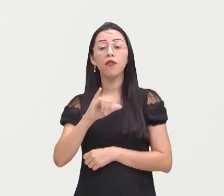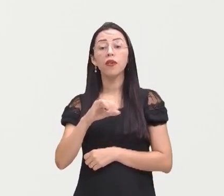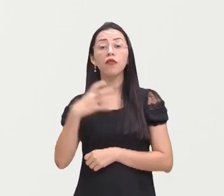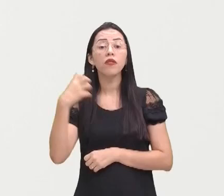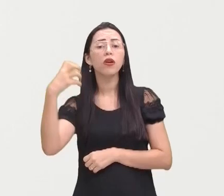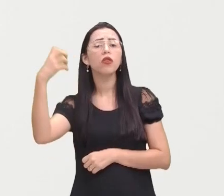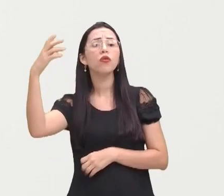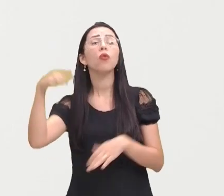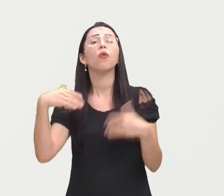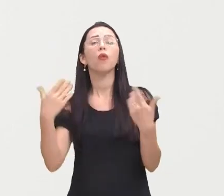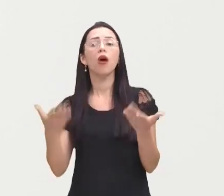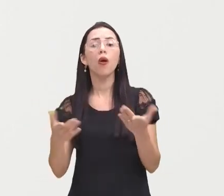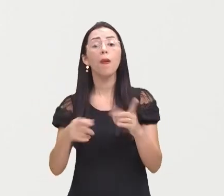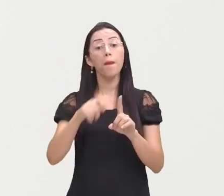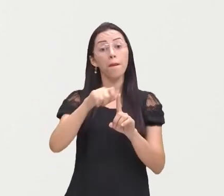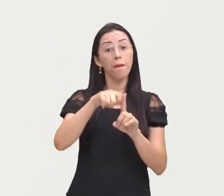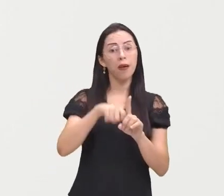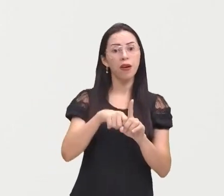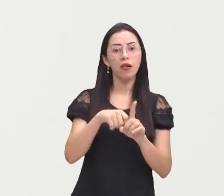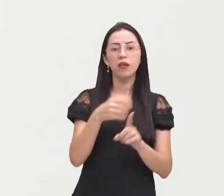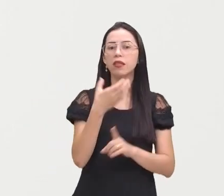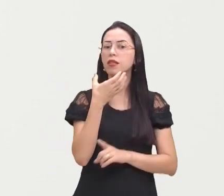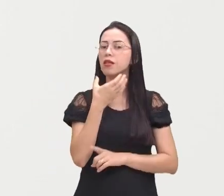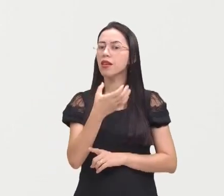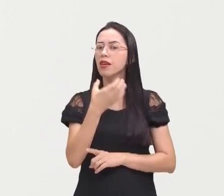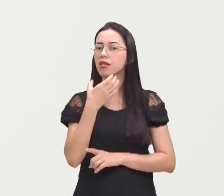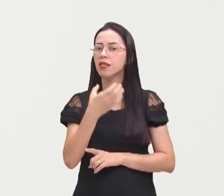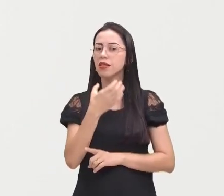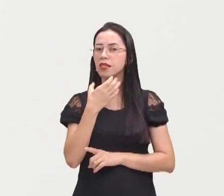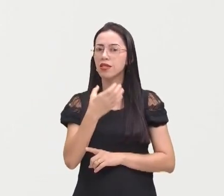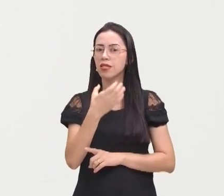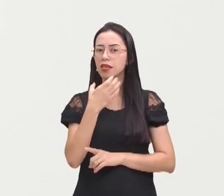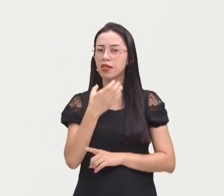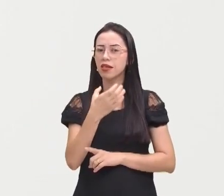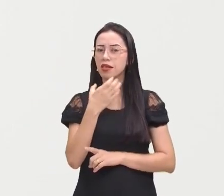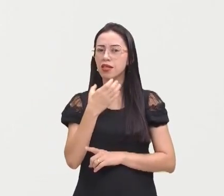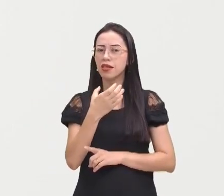2011. Qual é o mês? O mês é